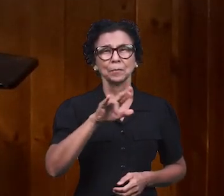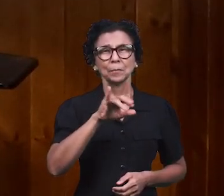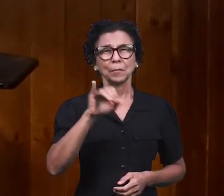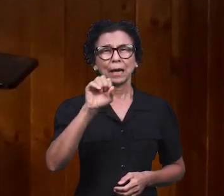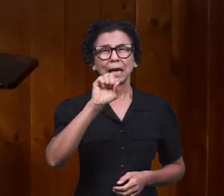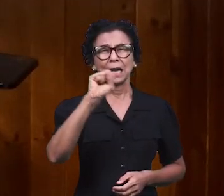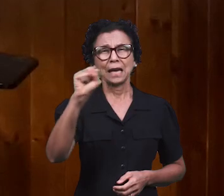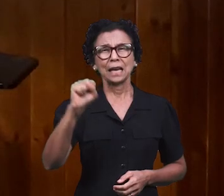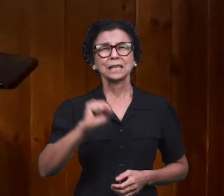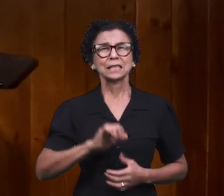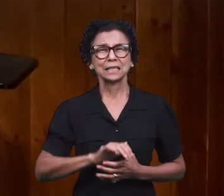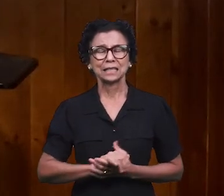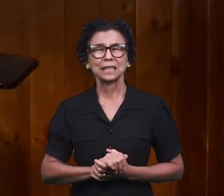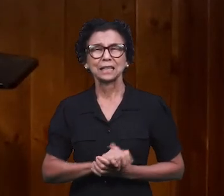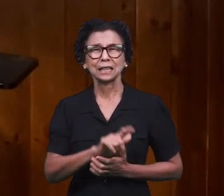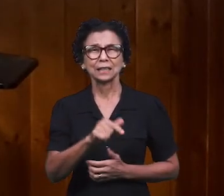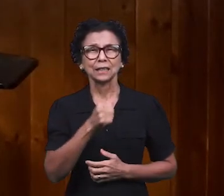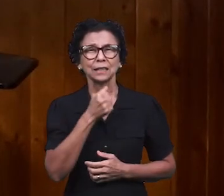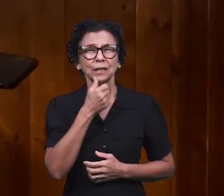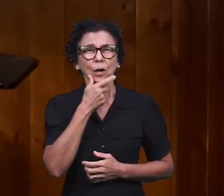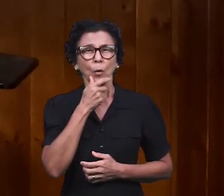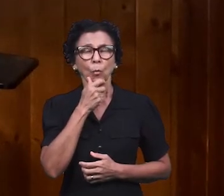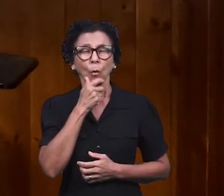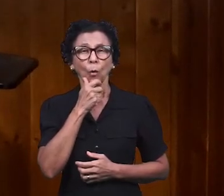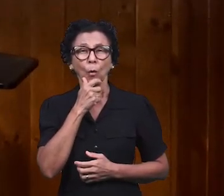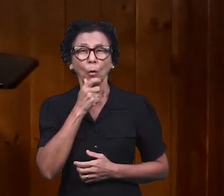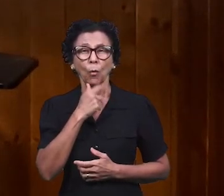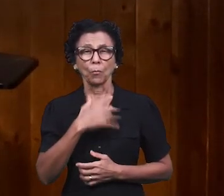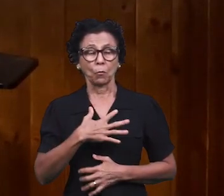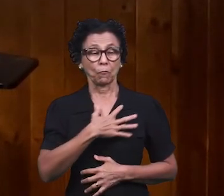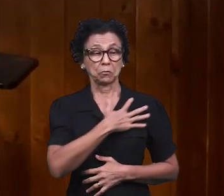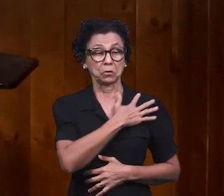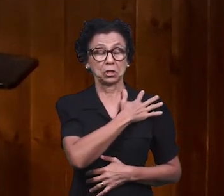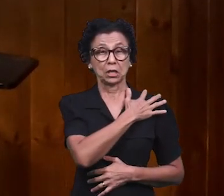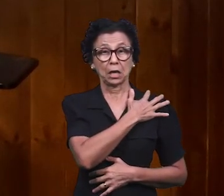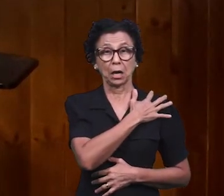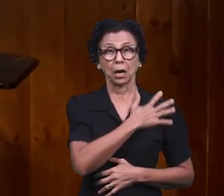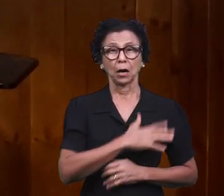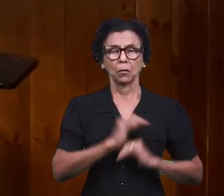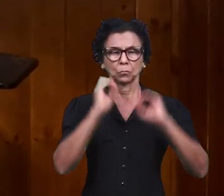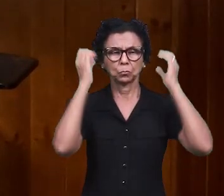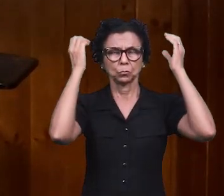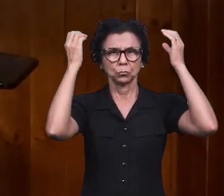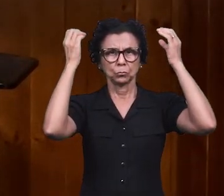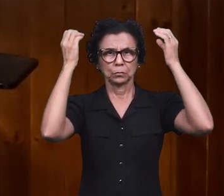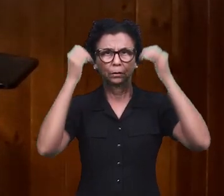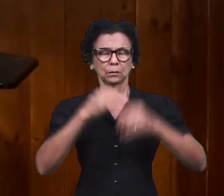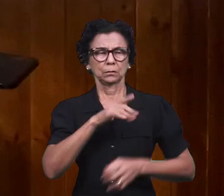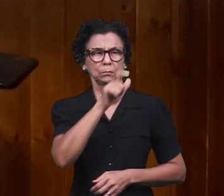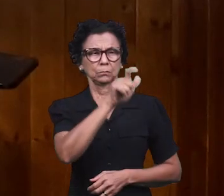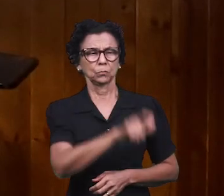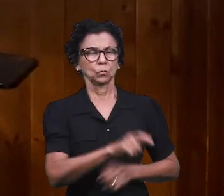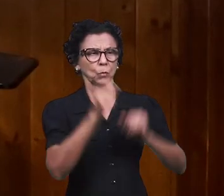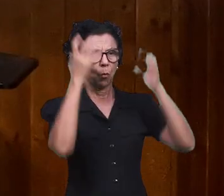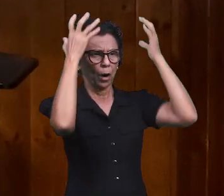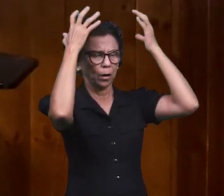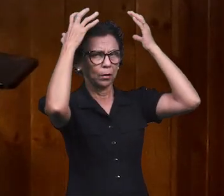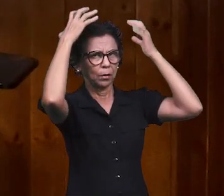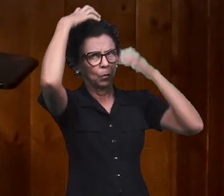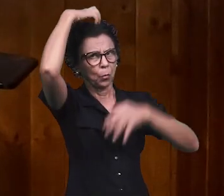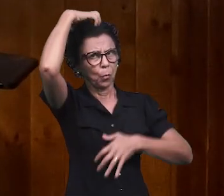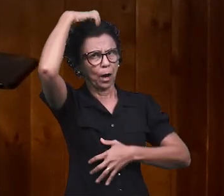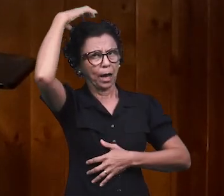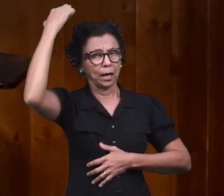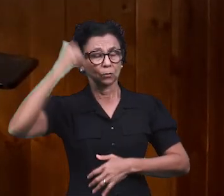Por Amã, aquele alto oficial do rei Assuero, que é o Xerxes I, e há